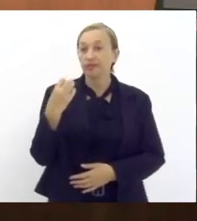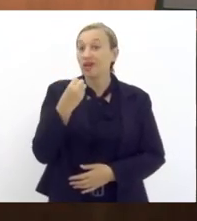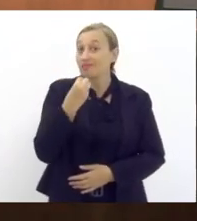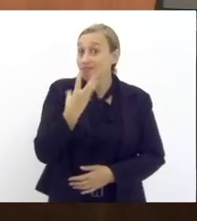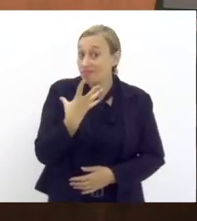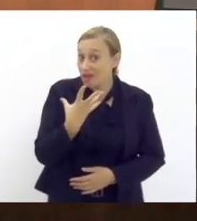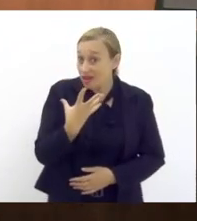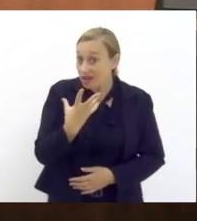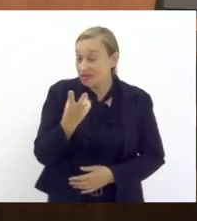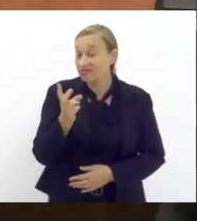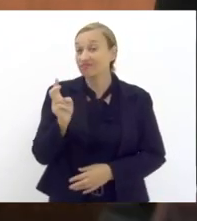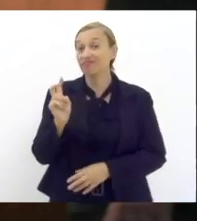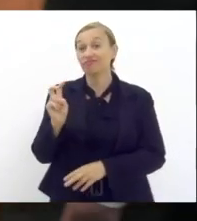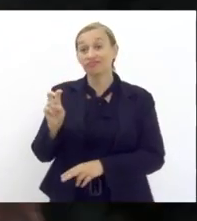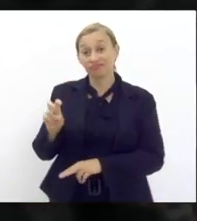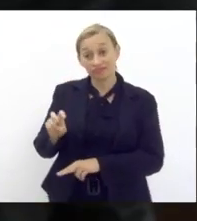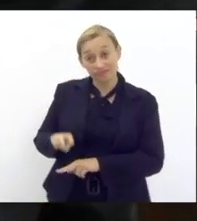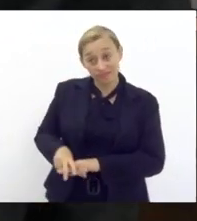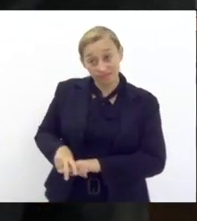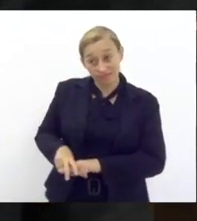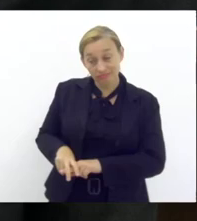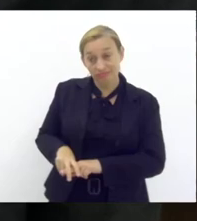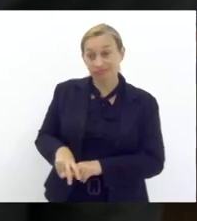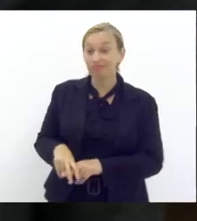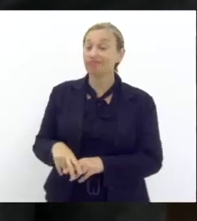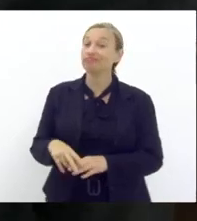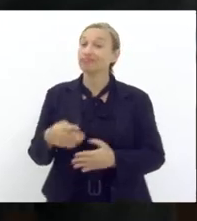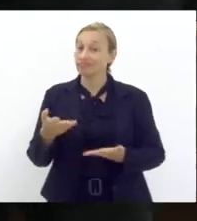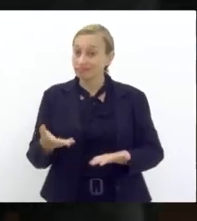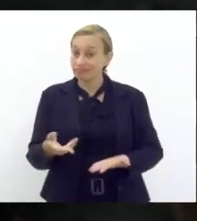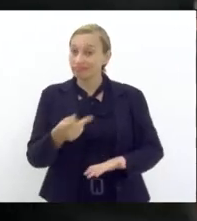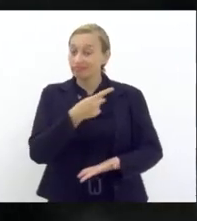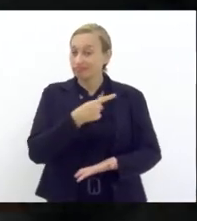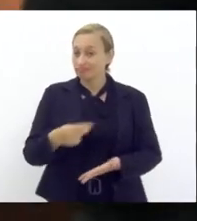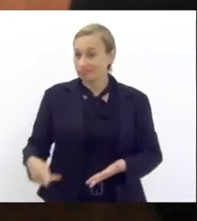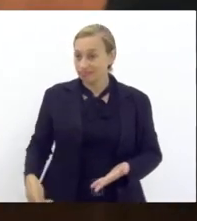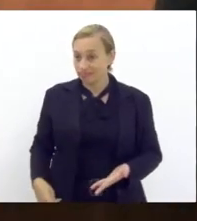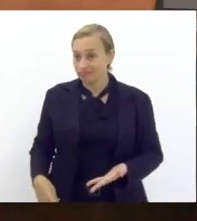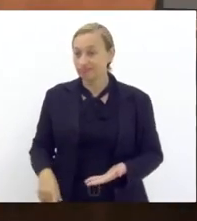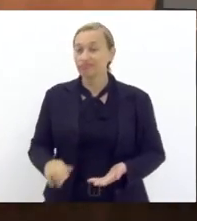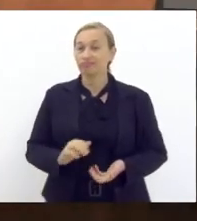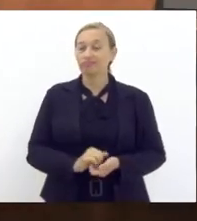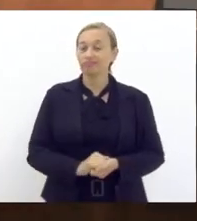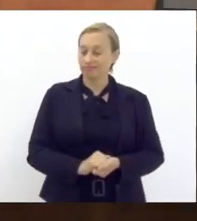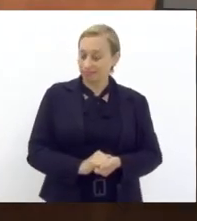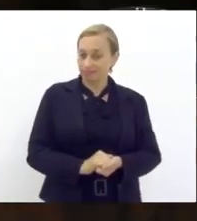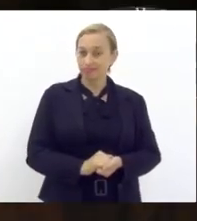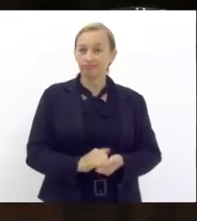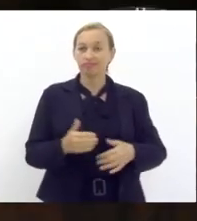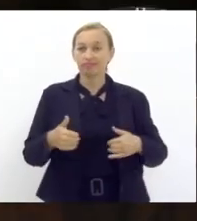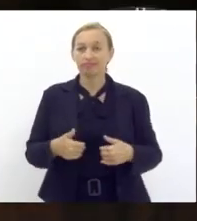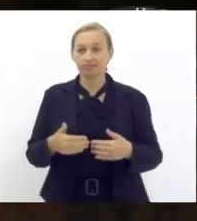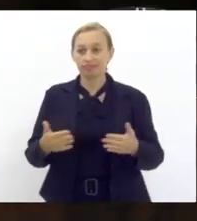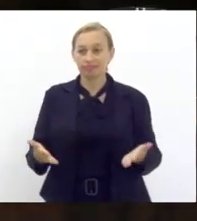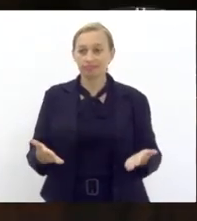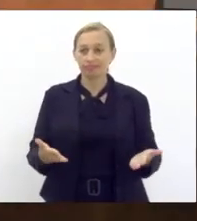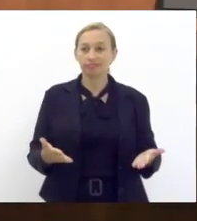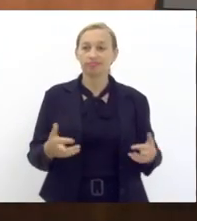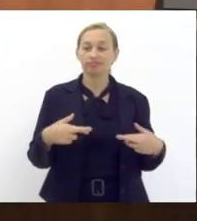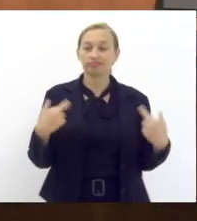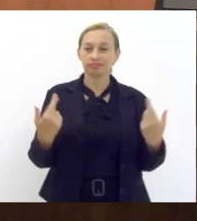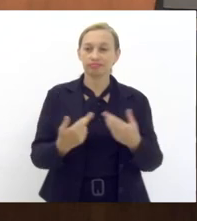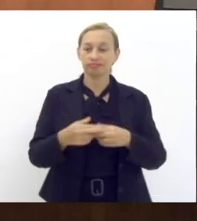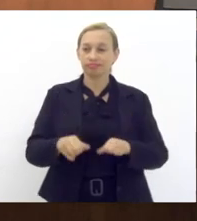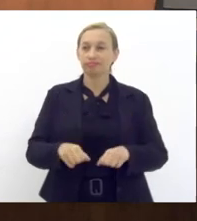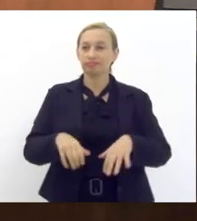Vossa Excelência fica muito bem sentada a essa cadeira, com essa função de presidir nossa sessão ordinária